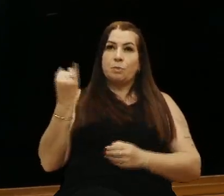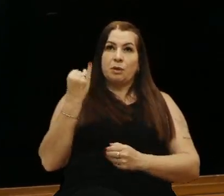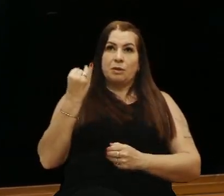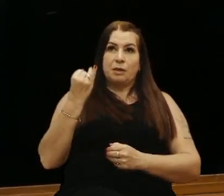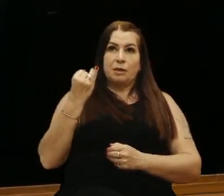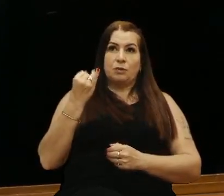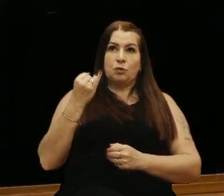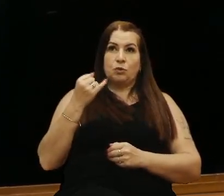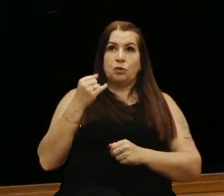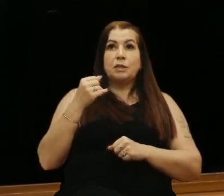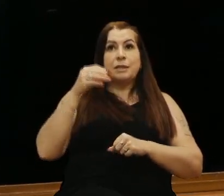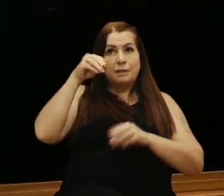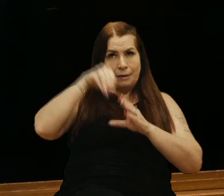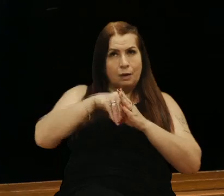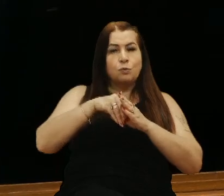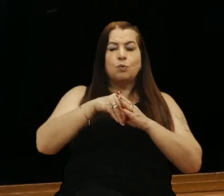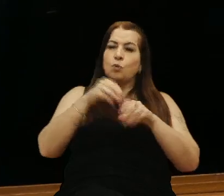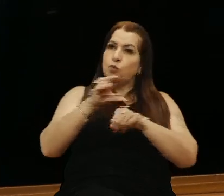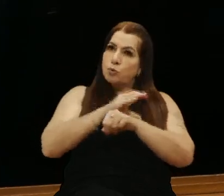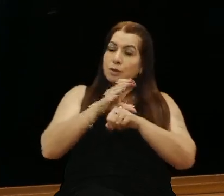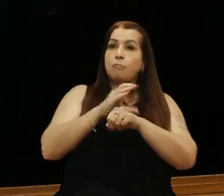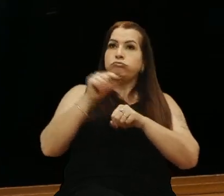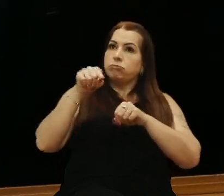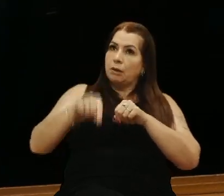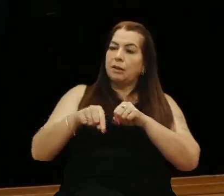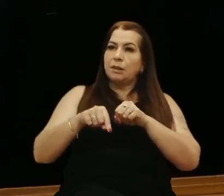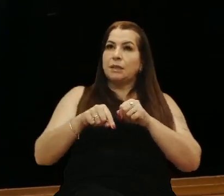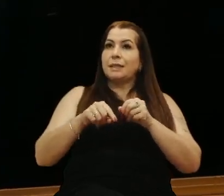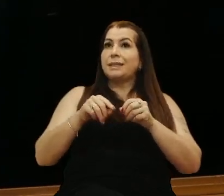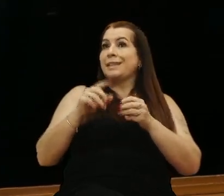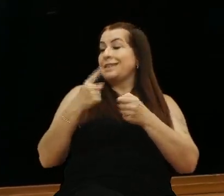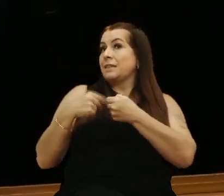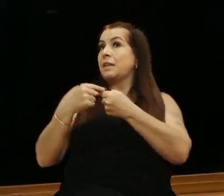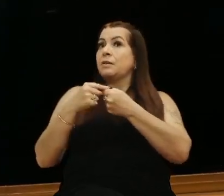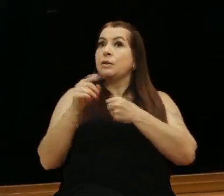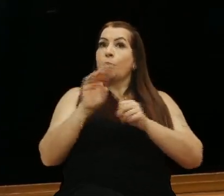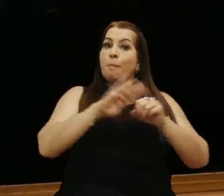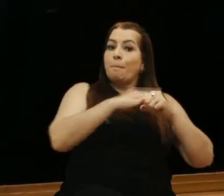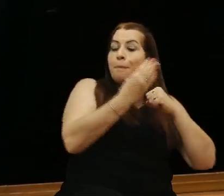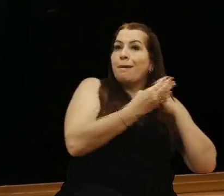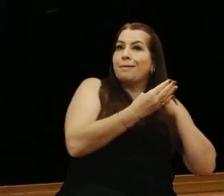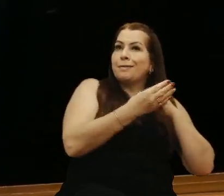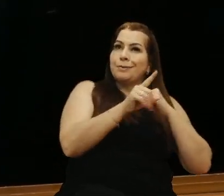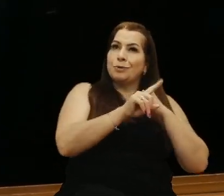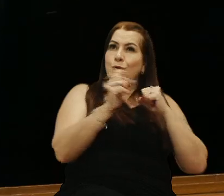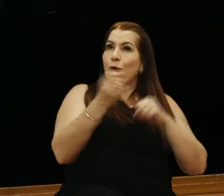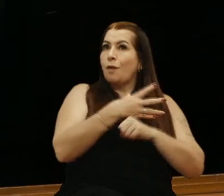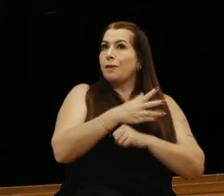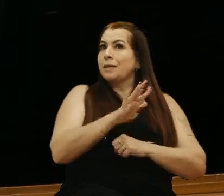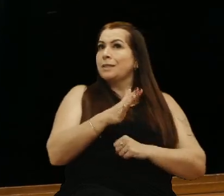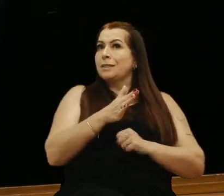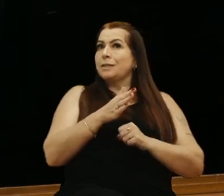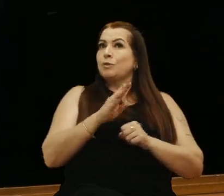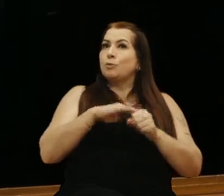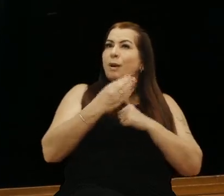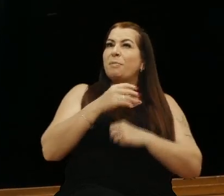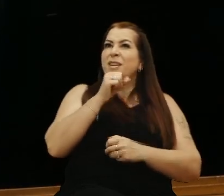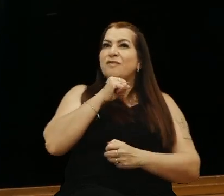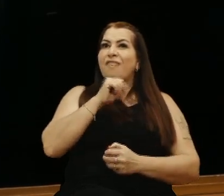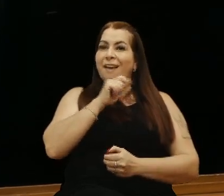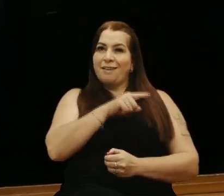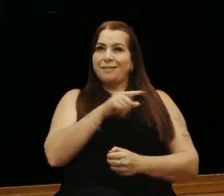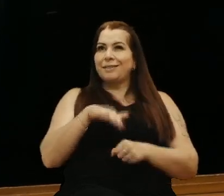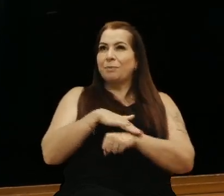de constituição na nossa cidade. Não chegando a bairros novos e, mais do que isso, sendo suprimido, muitas vezes, de bairro antigo. As pessoas